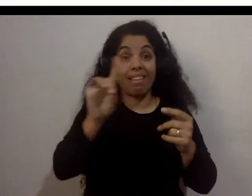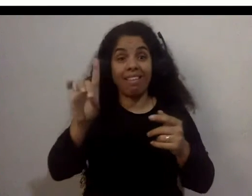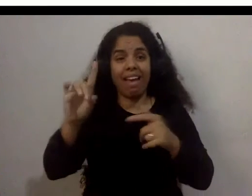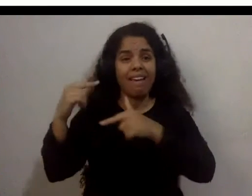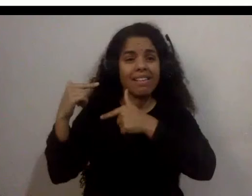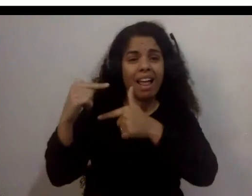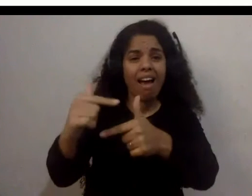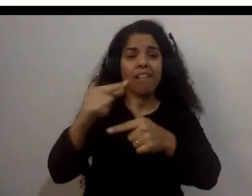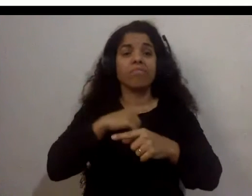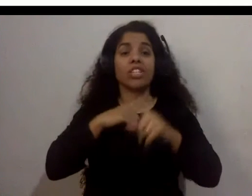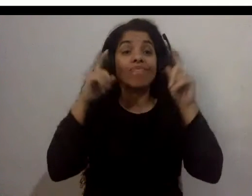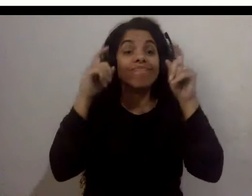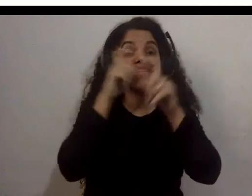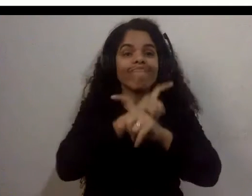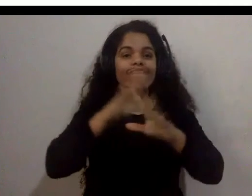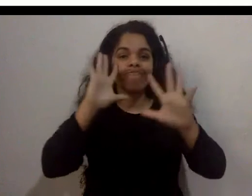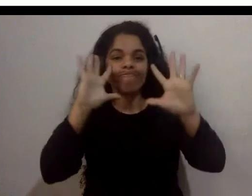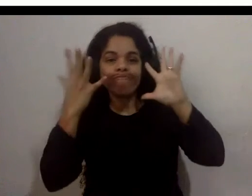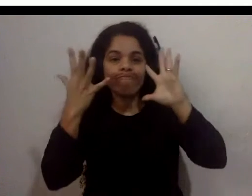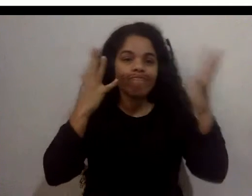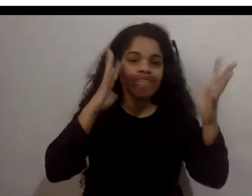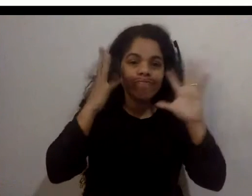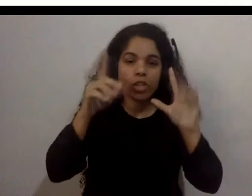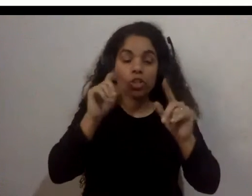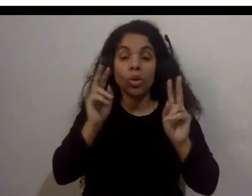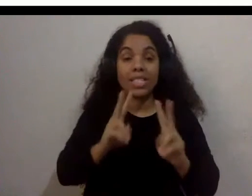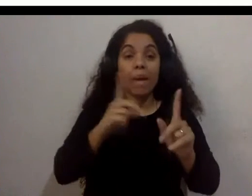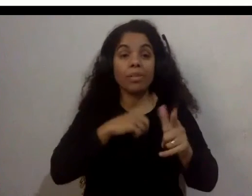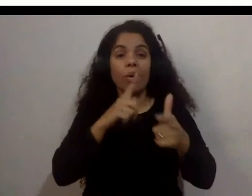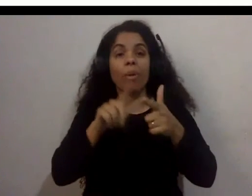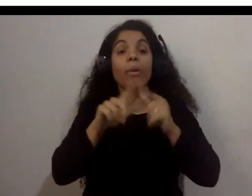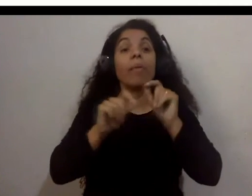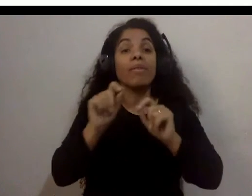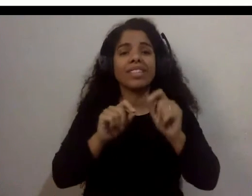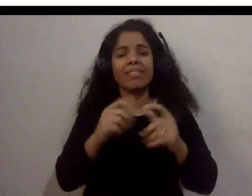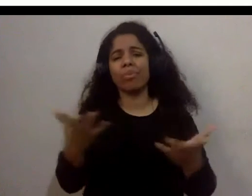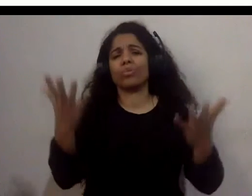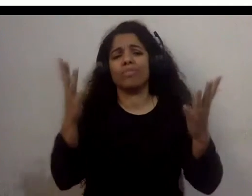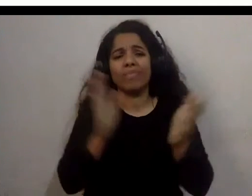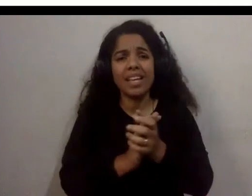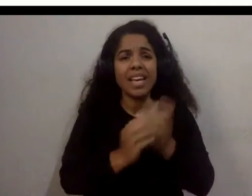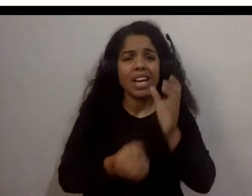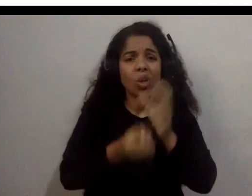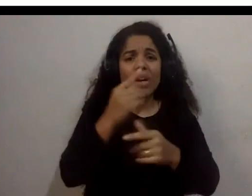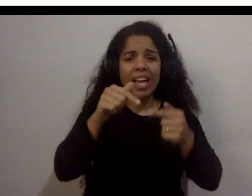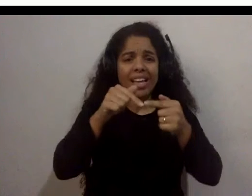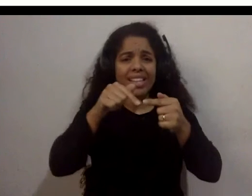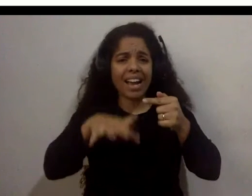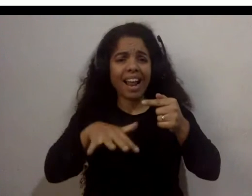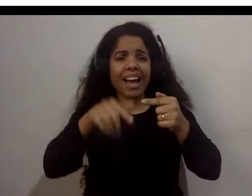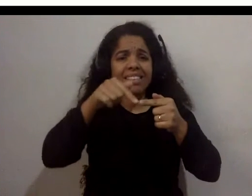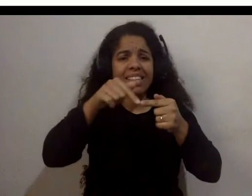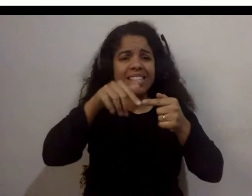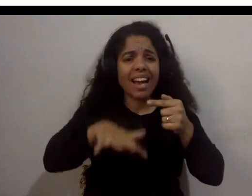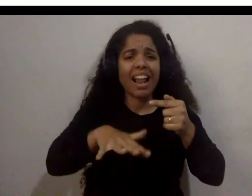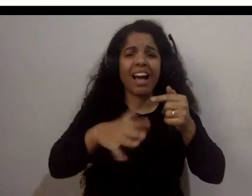muita dificuldade de tomar algumas decisões. Eles sempre se pegavam muito no problema, tipo assim, poxa, eu estou criando essa classe aqui, essa classe é